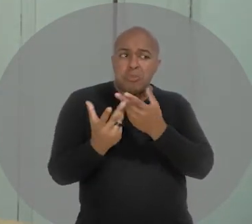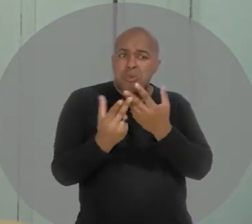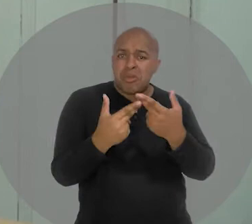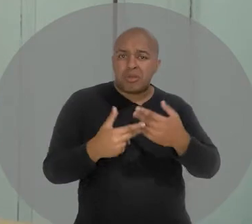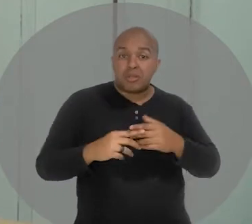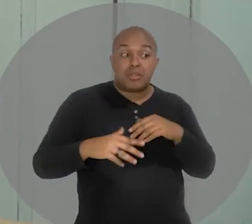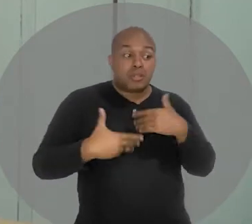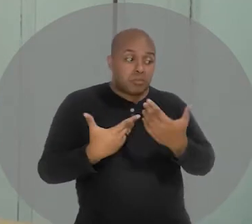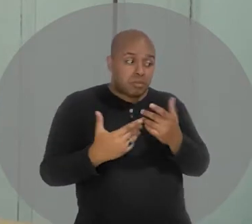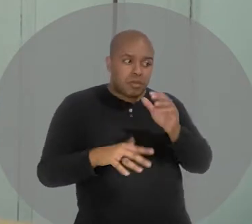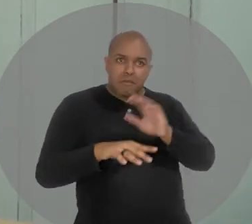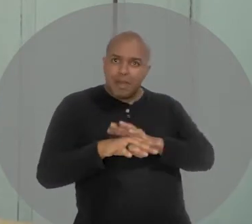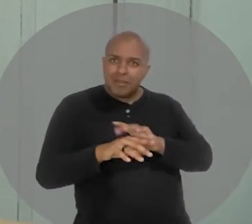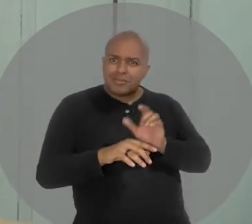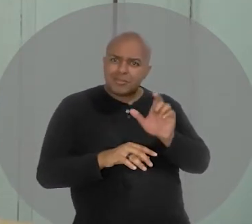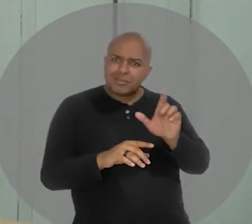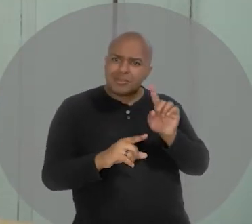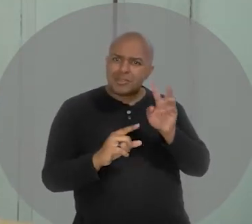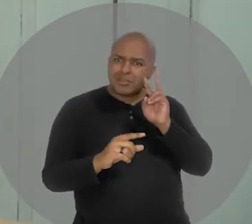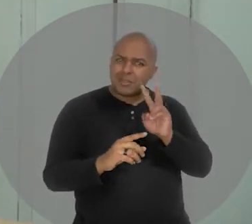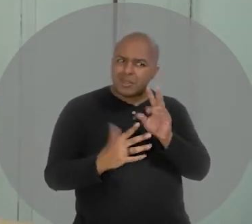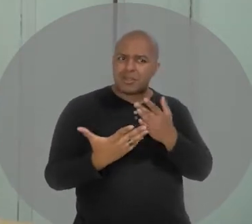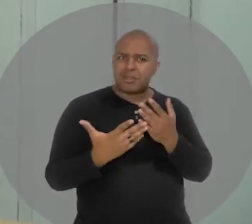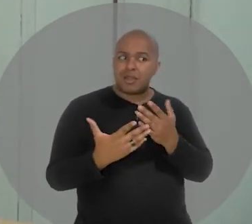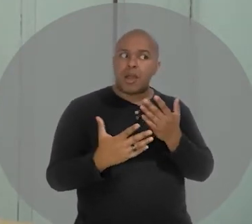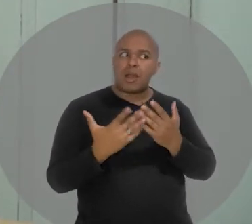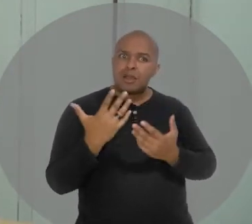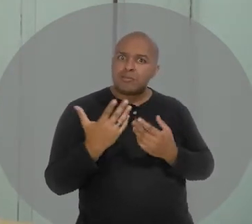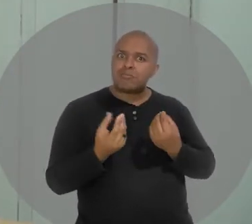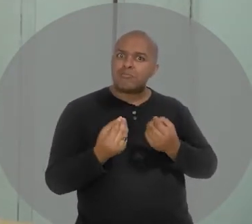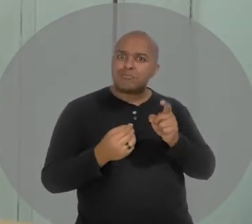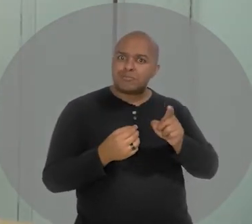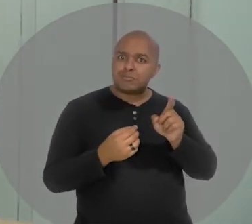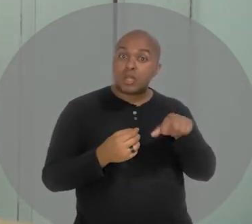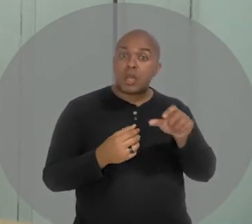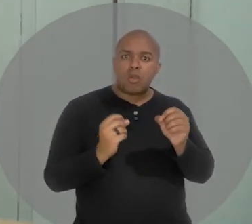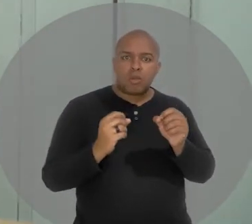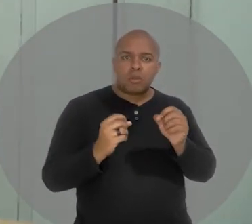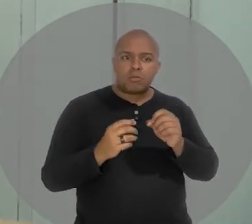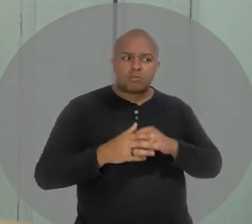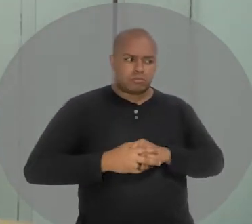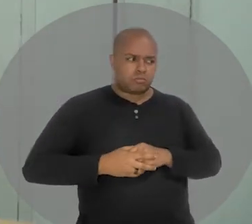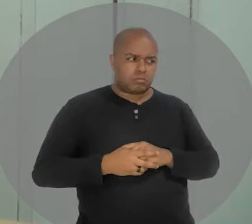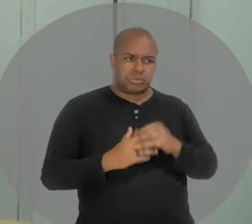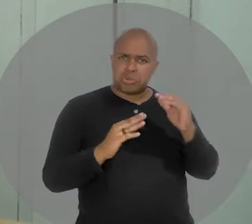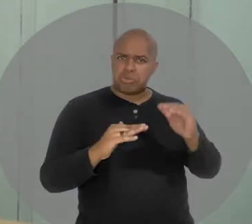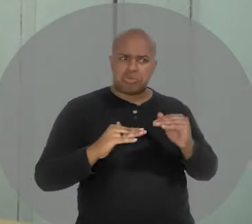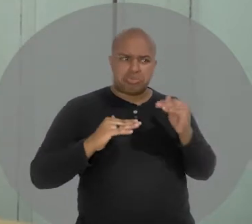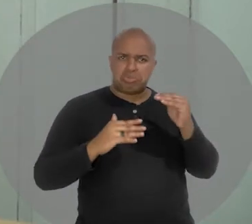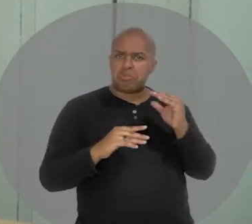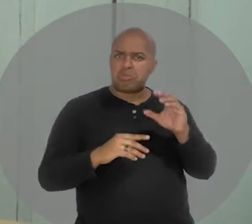quando faz, aí ele é o super